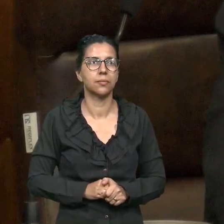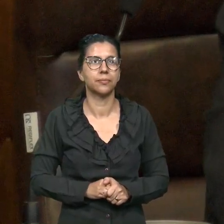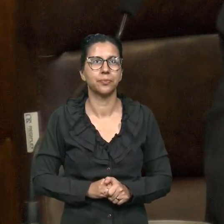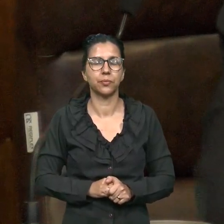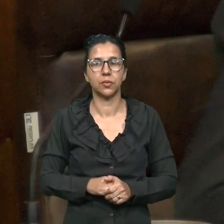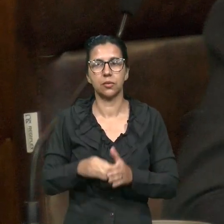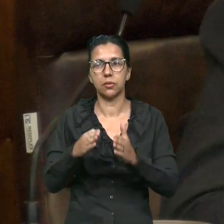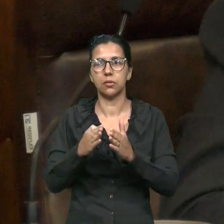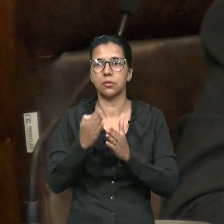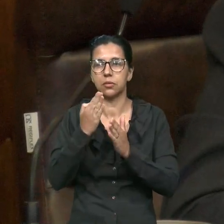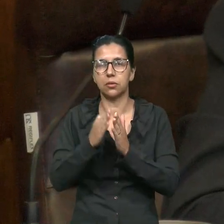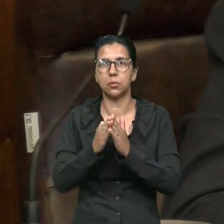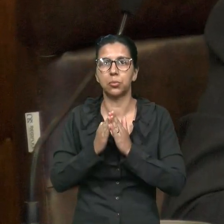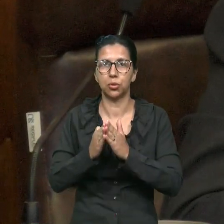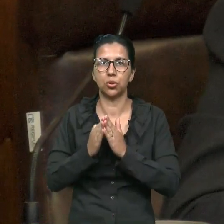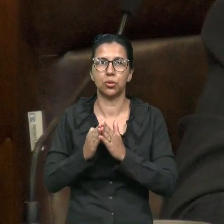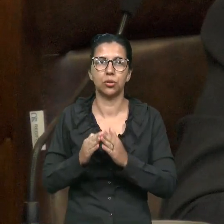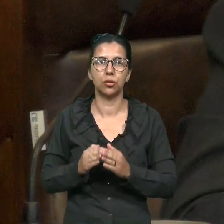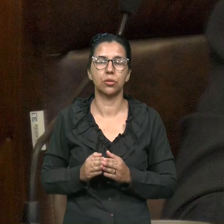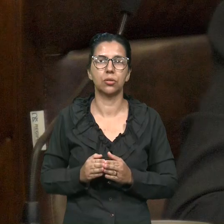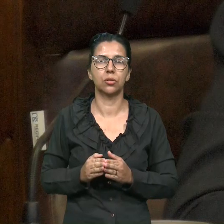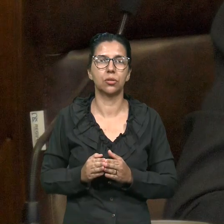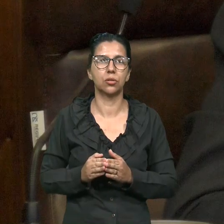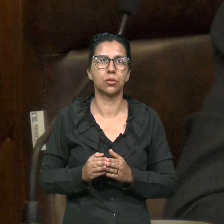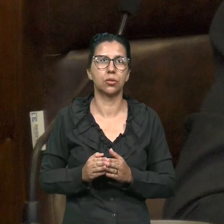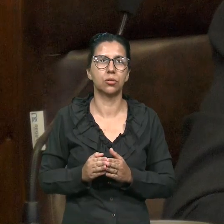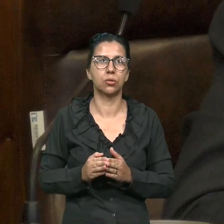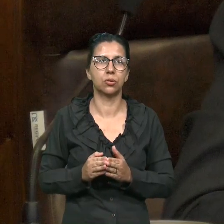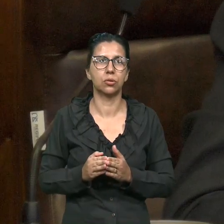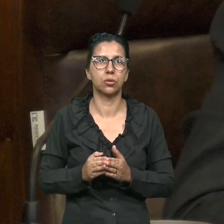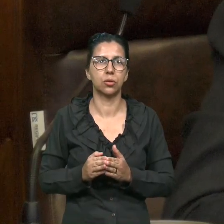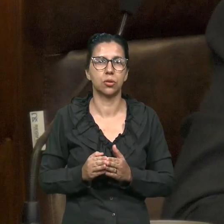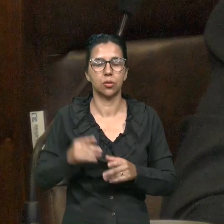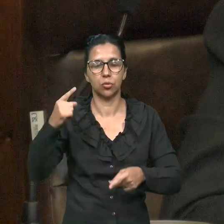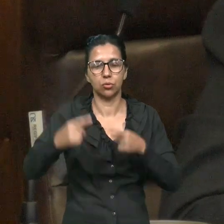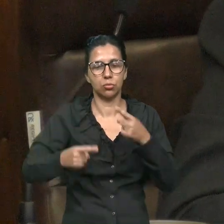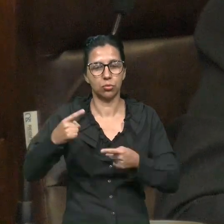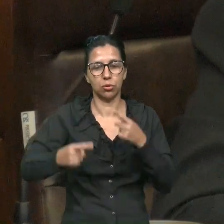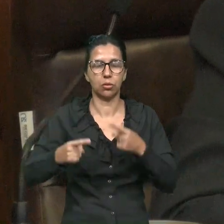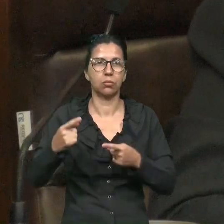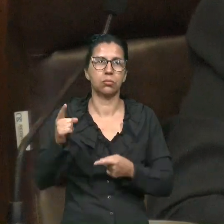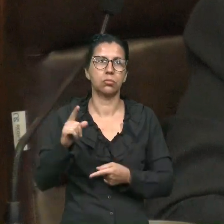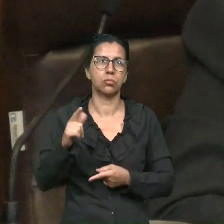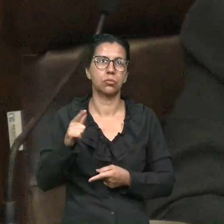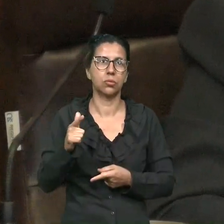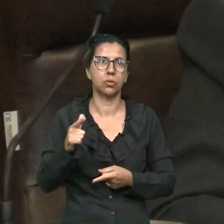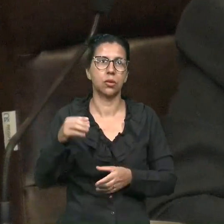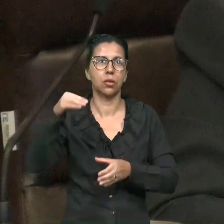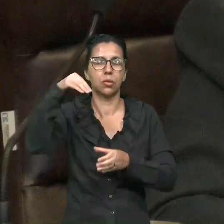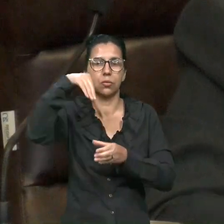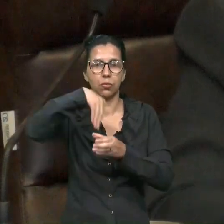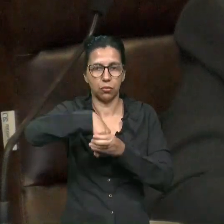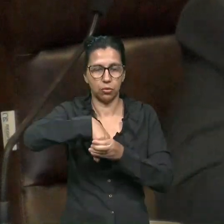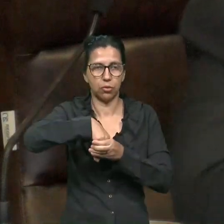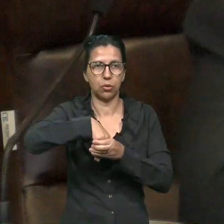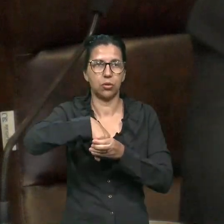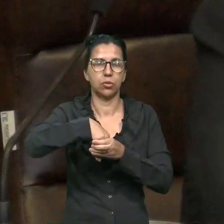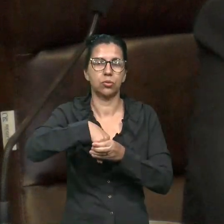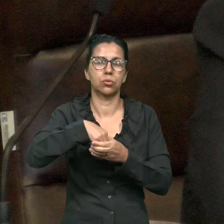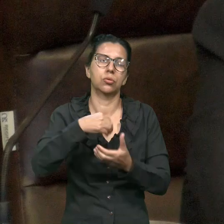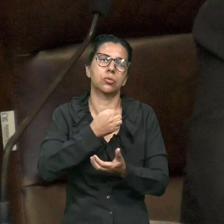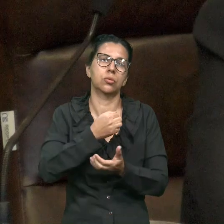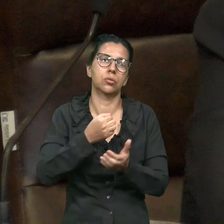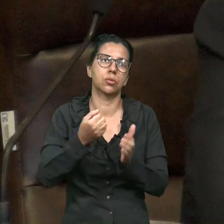O pedido de instauração de comissão processante não comporta discussão e será votado nos termos do artigo